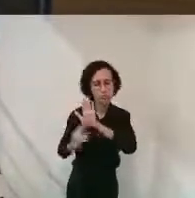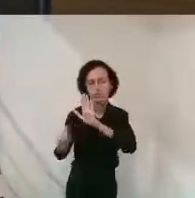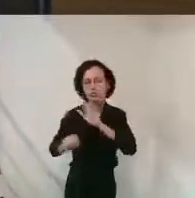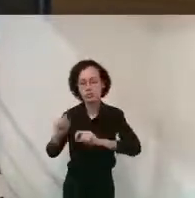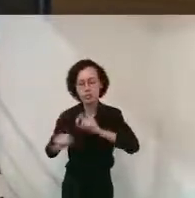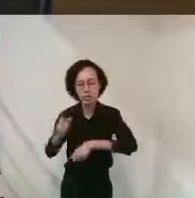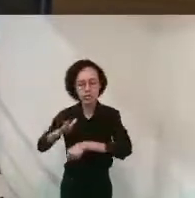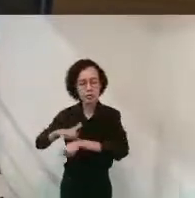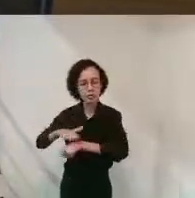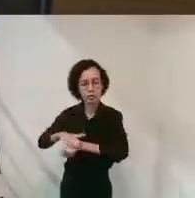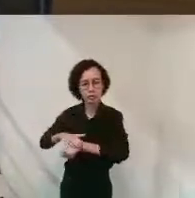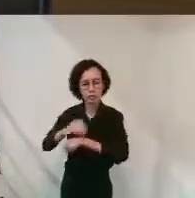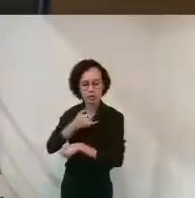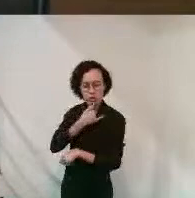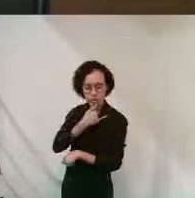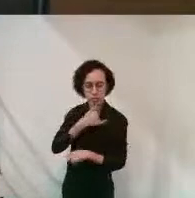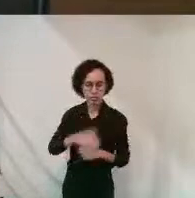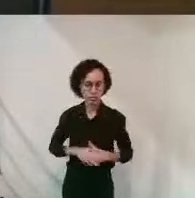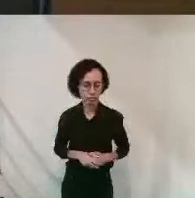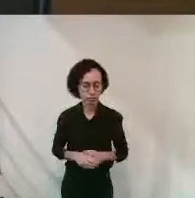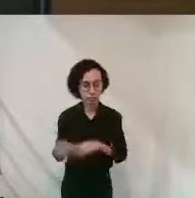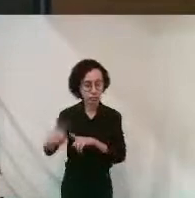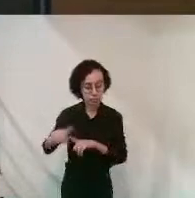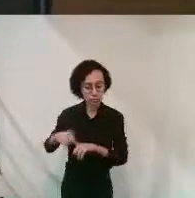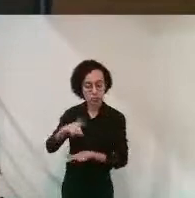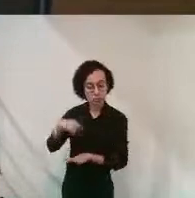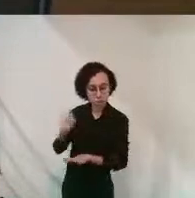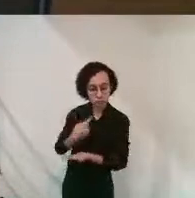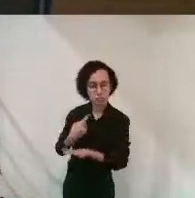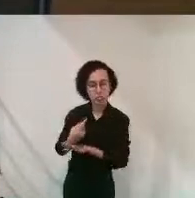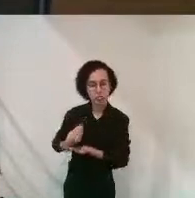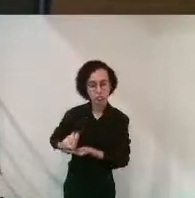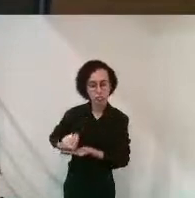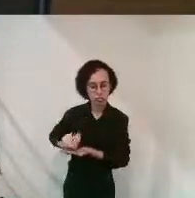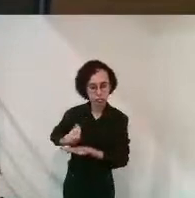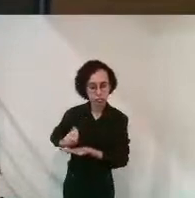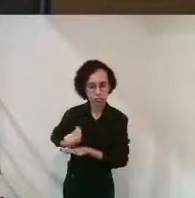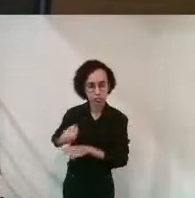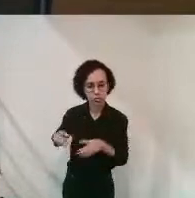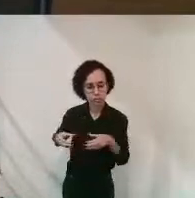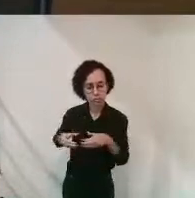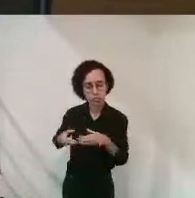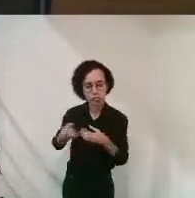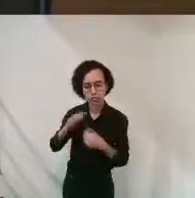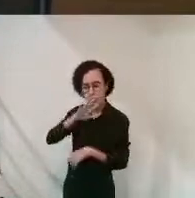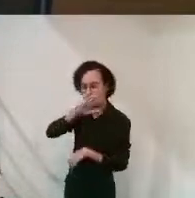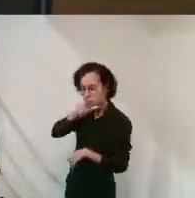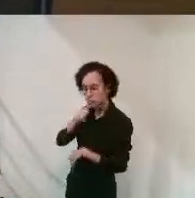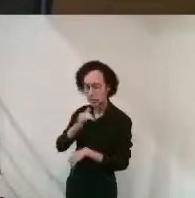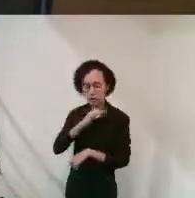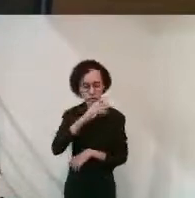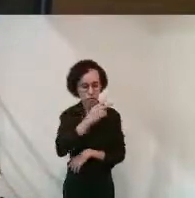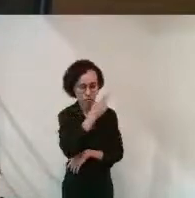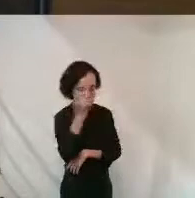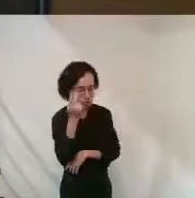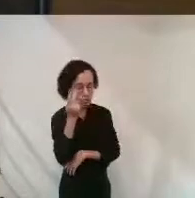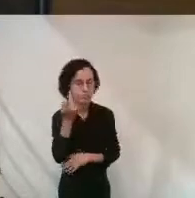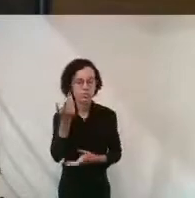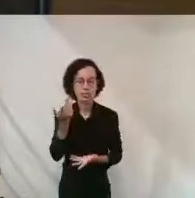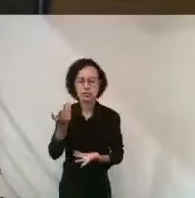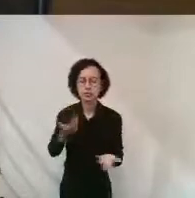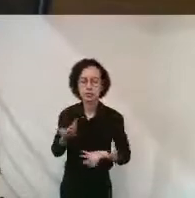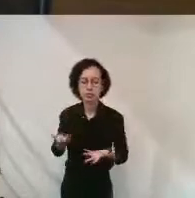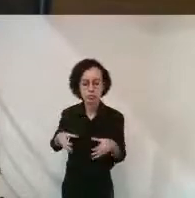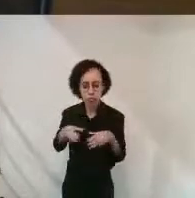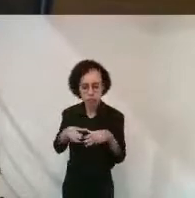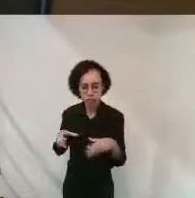um momento triste, porque estamos vivenciando animais, pessoas, convivendo